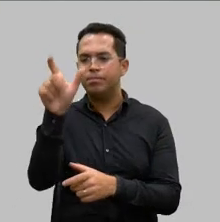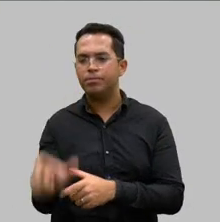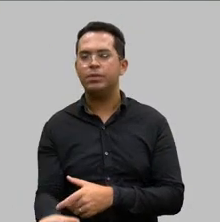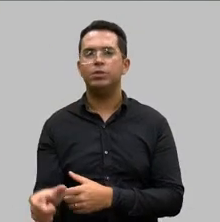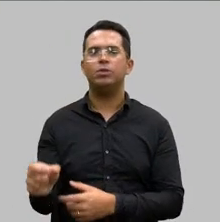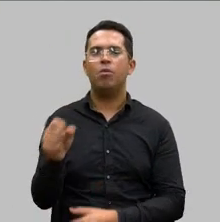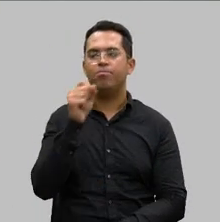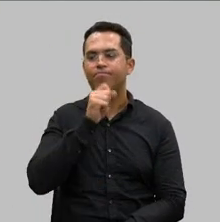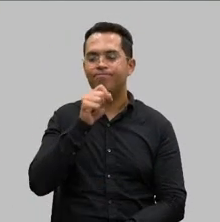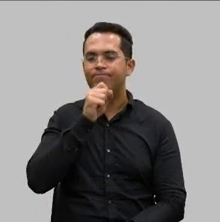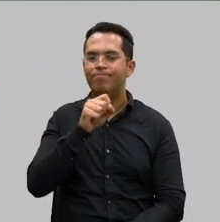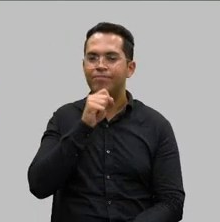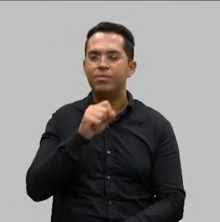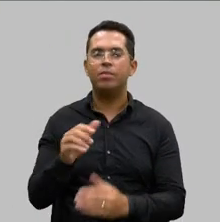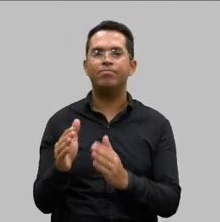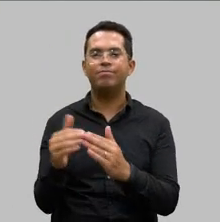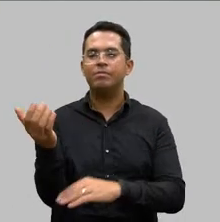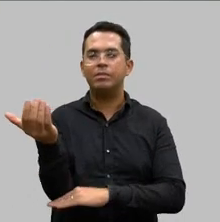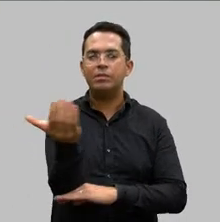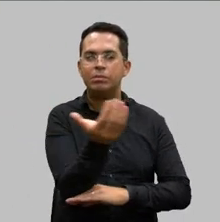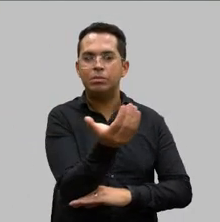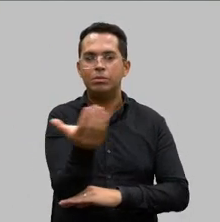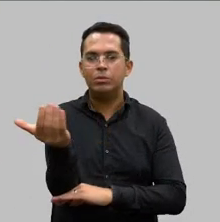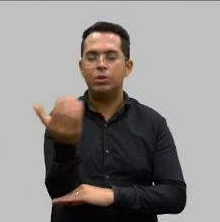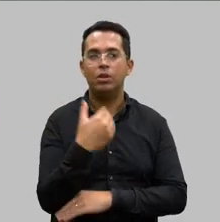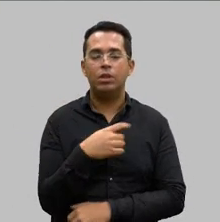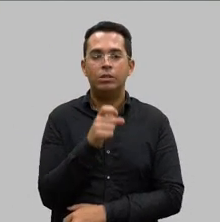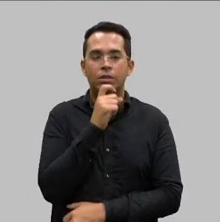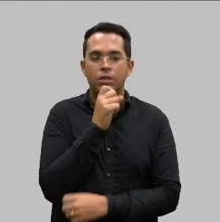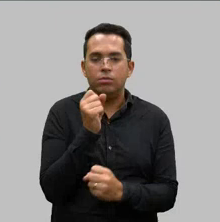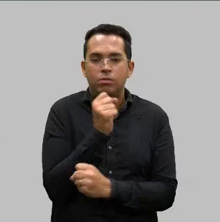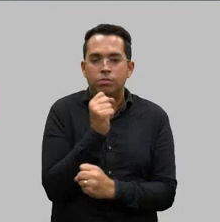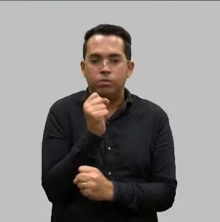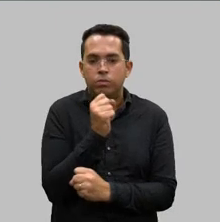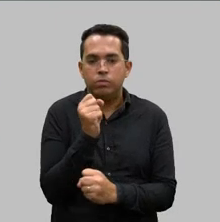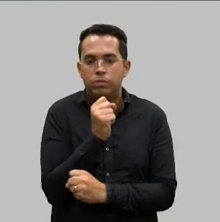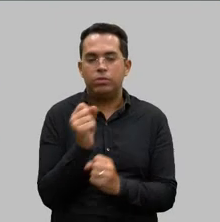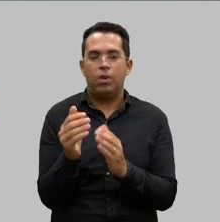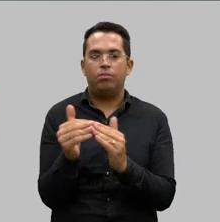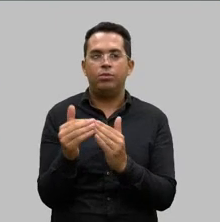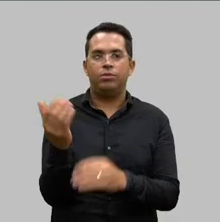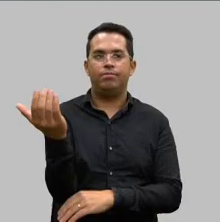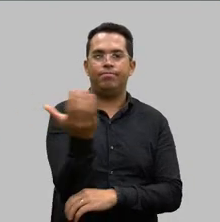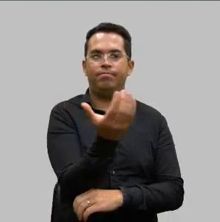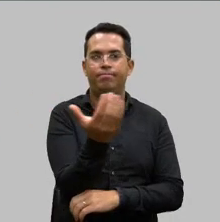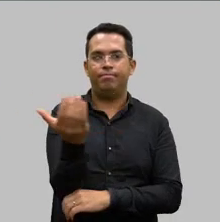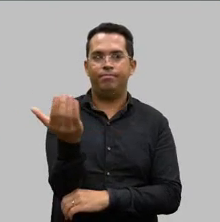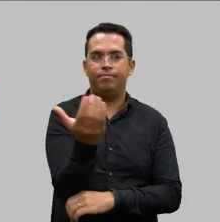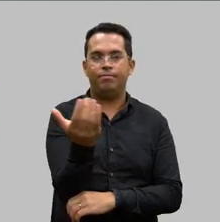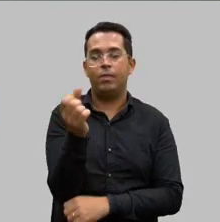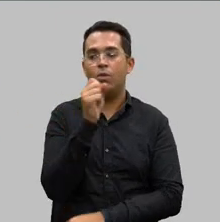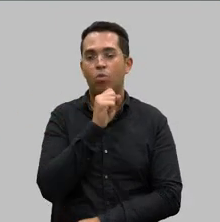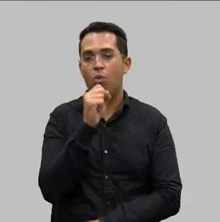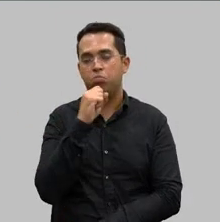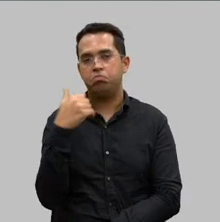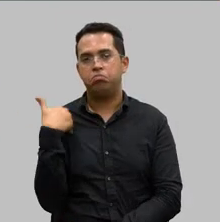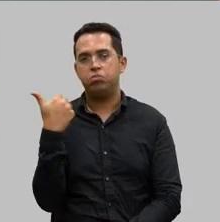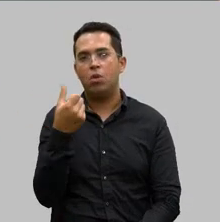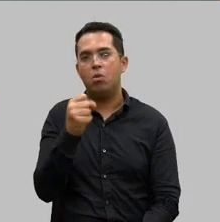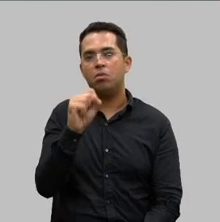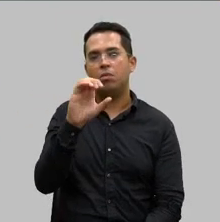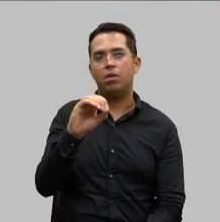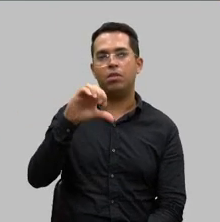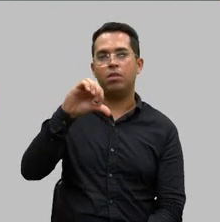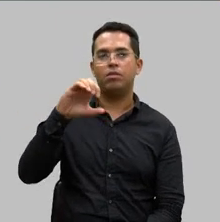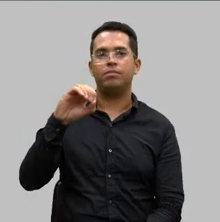frio Deus na porta da Igreja pedindo esmola e 12 80 90 anos o pessoal vive